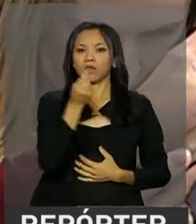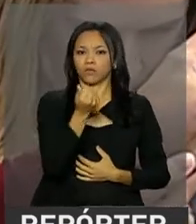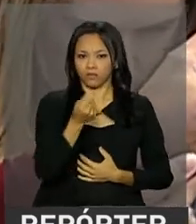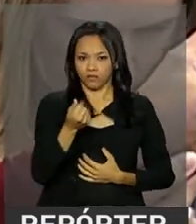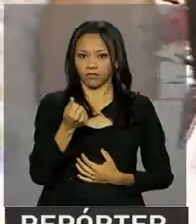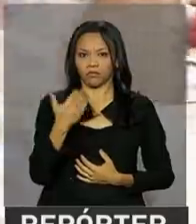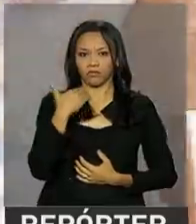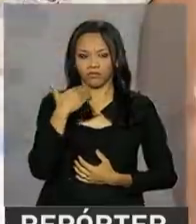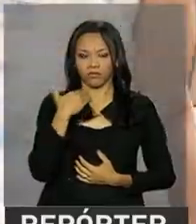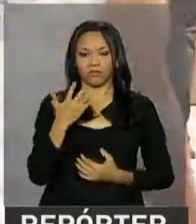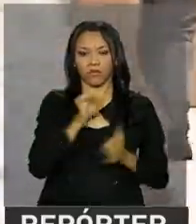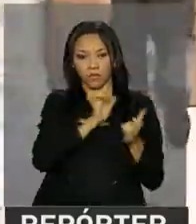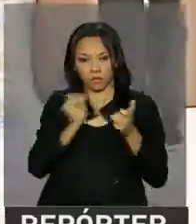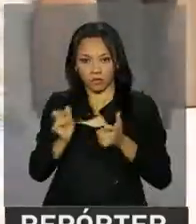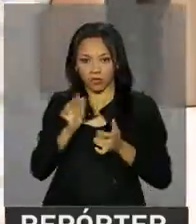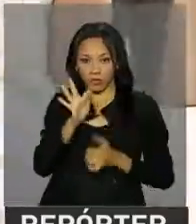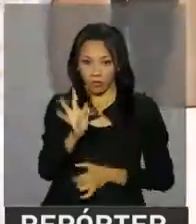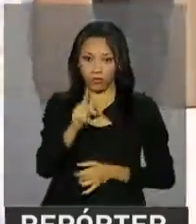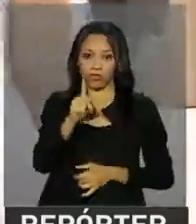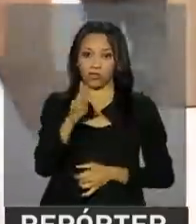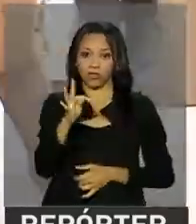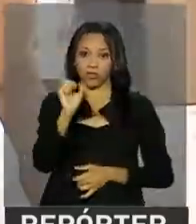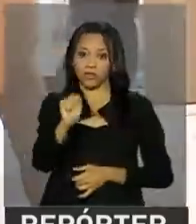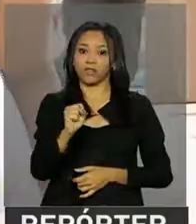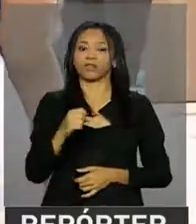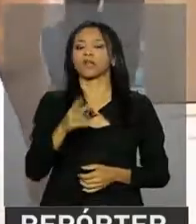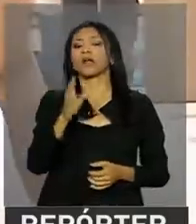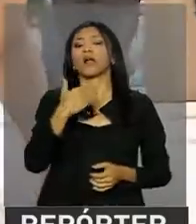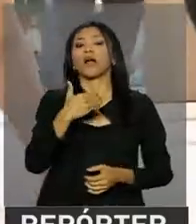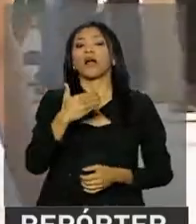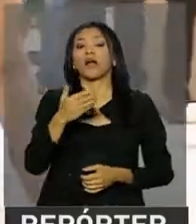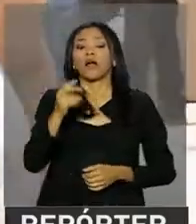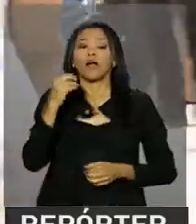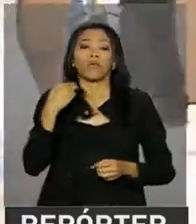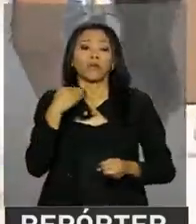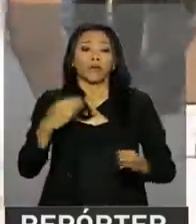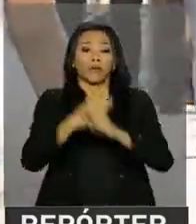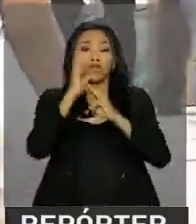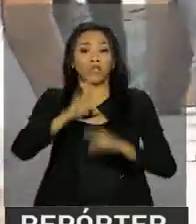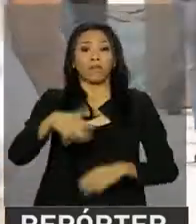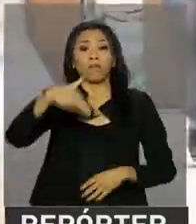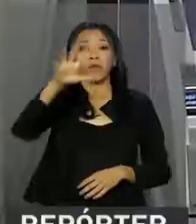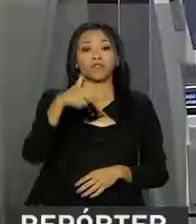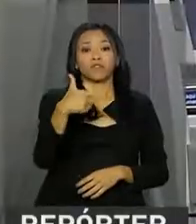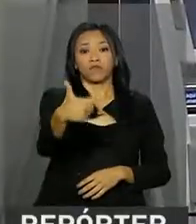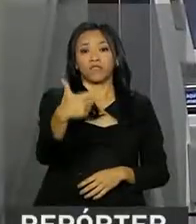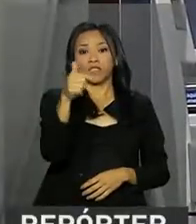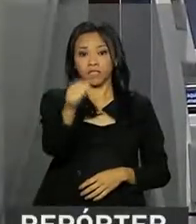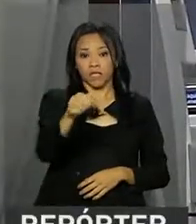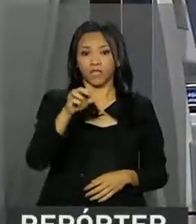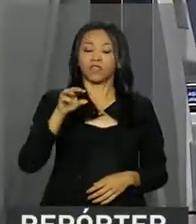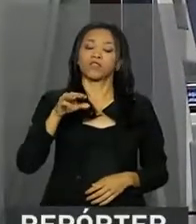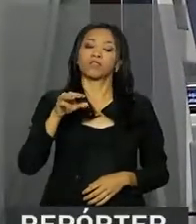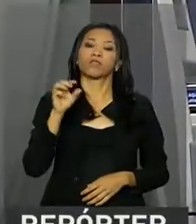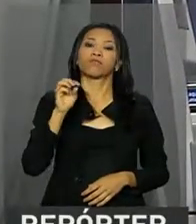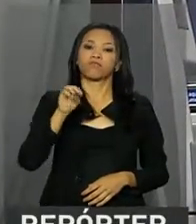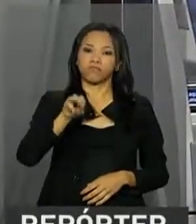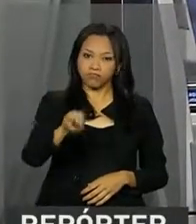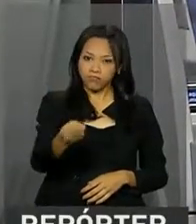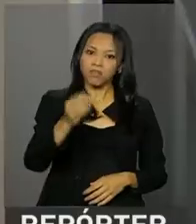relativas a caixa já pagou mais de 27 bilhões e meio de reais há trabalhadores que tinham contas inativas do